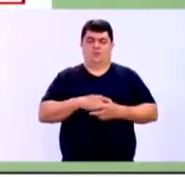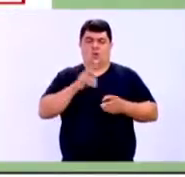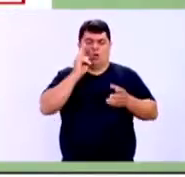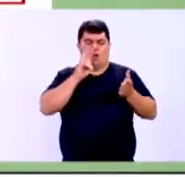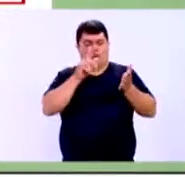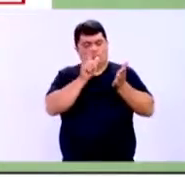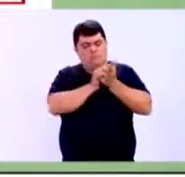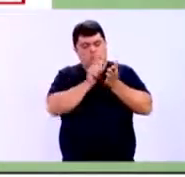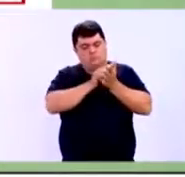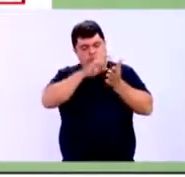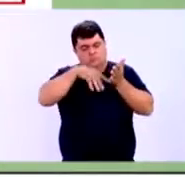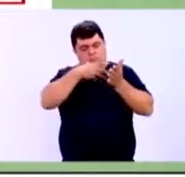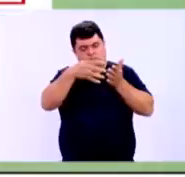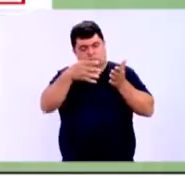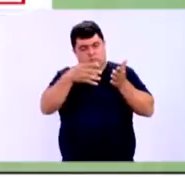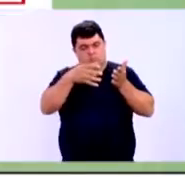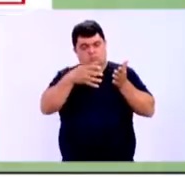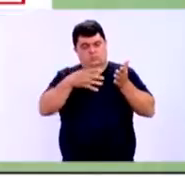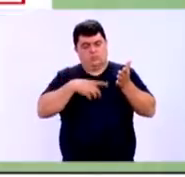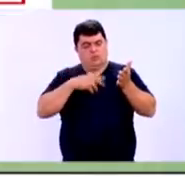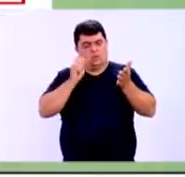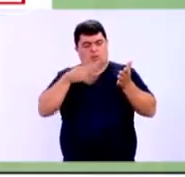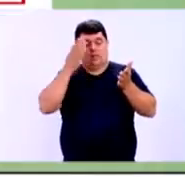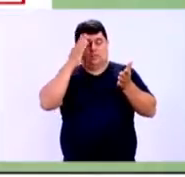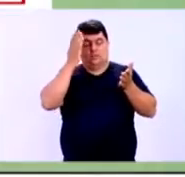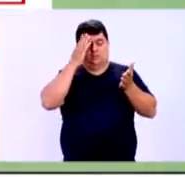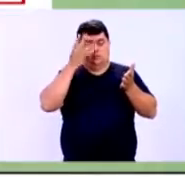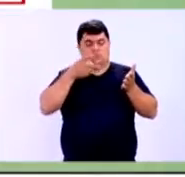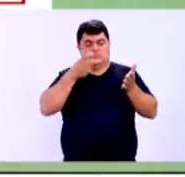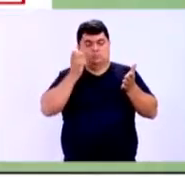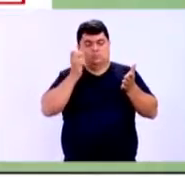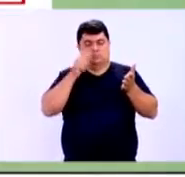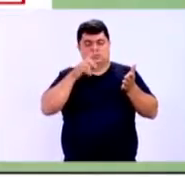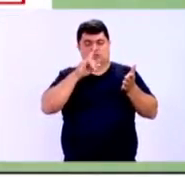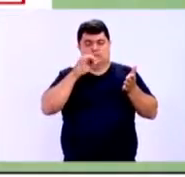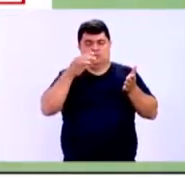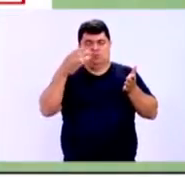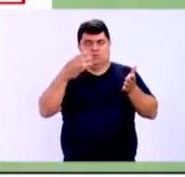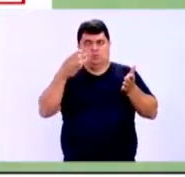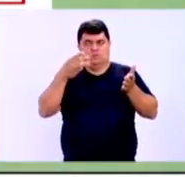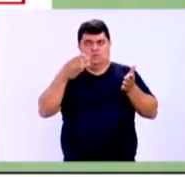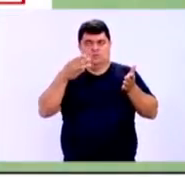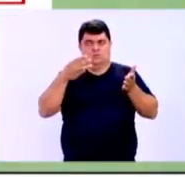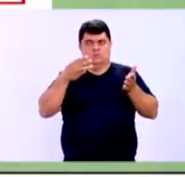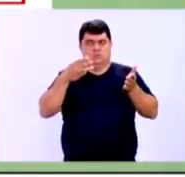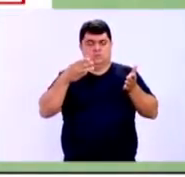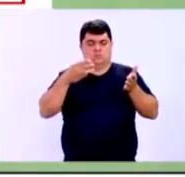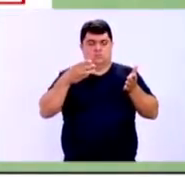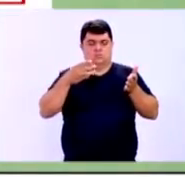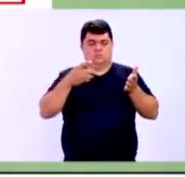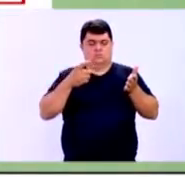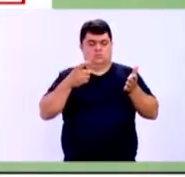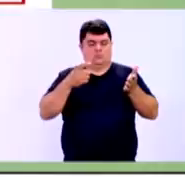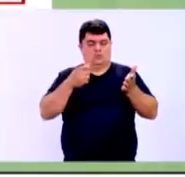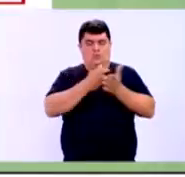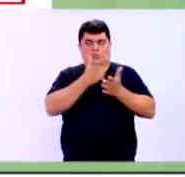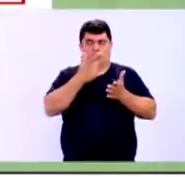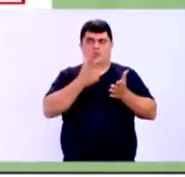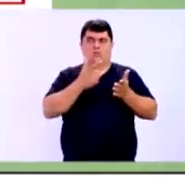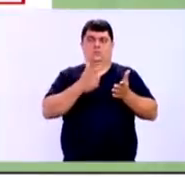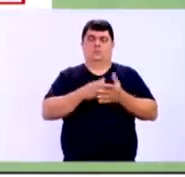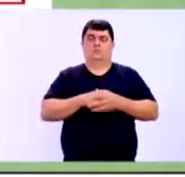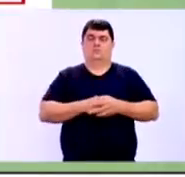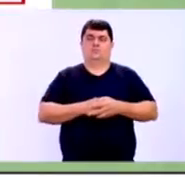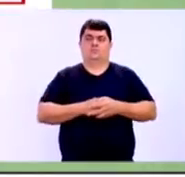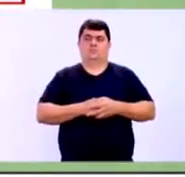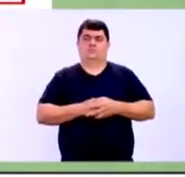essa ficha, através dos lançamentos, você pode perceber que no dia 3 entrou 40 unidades no valor de